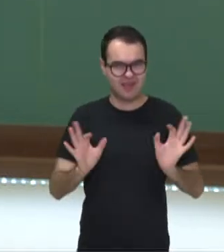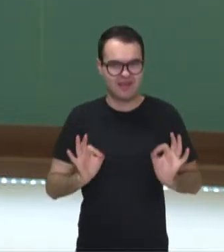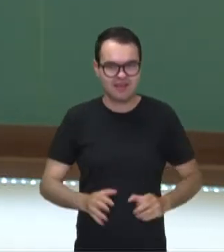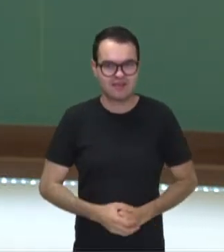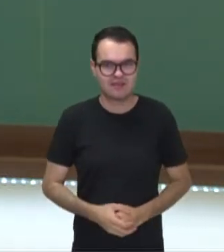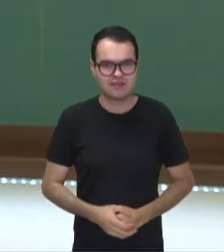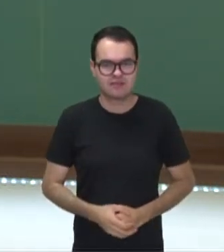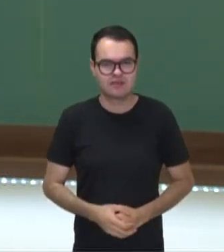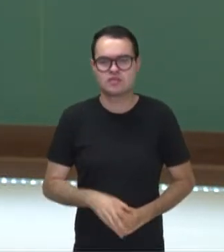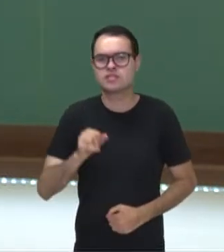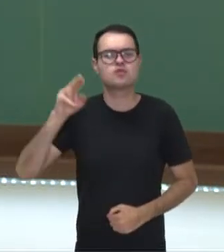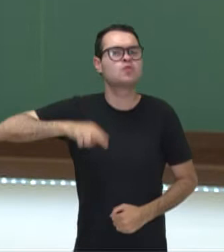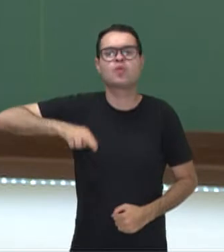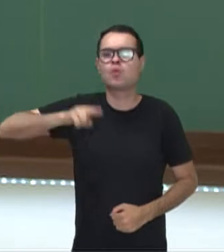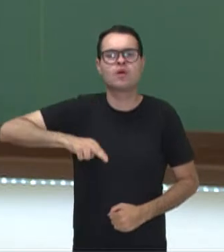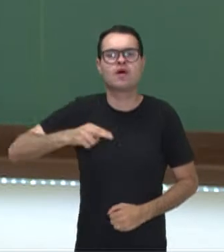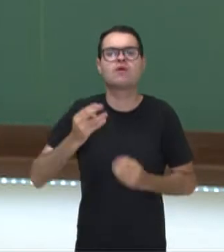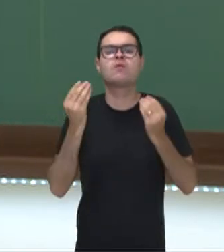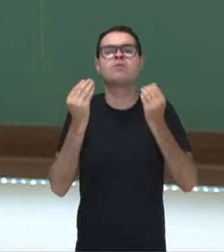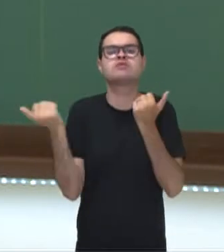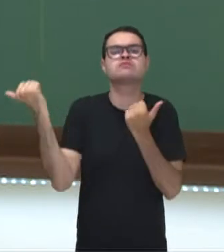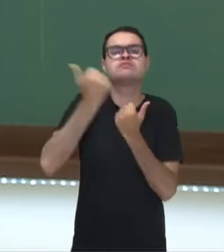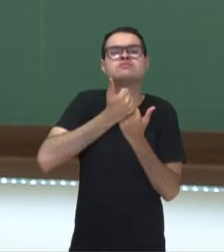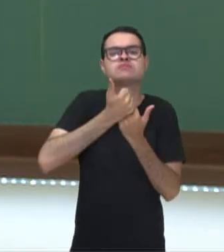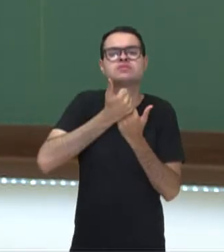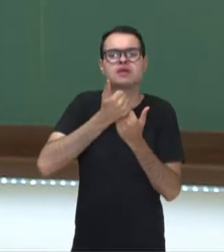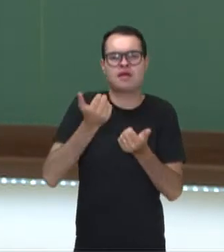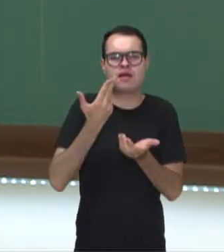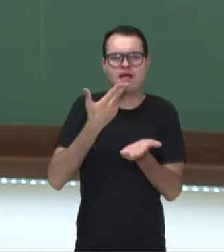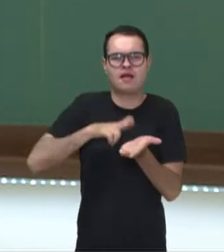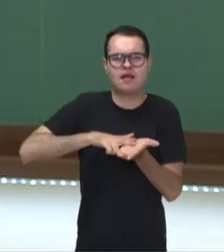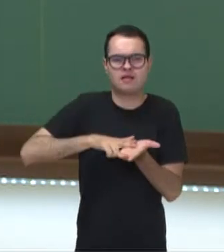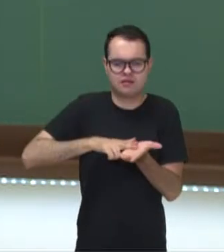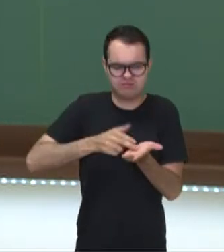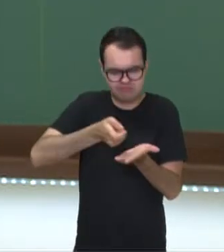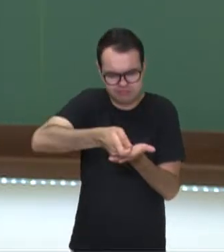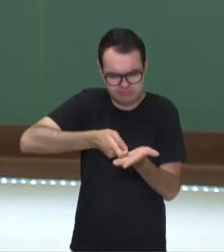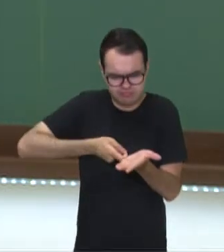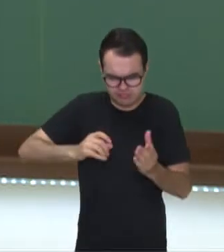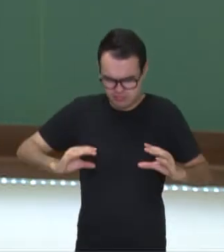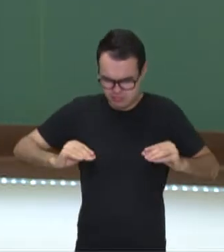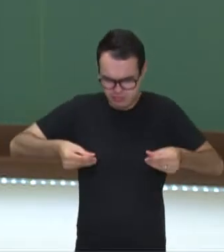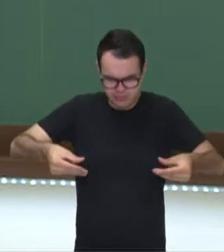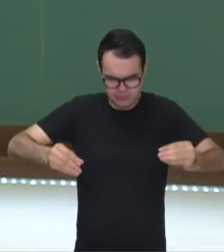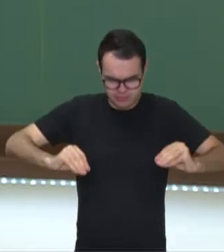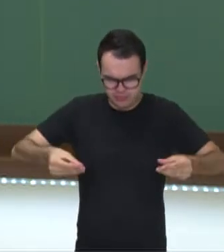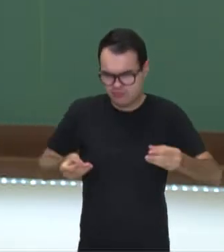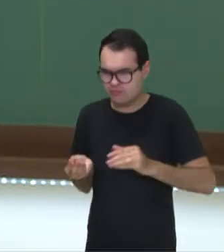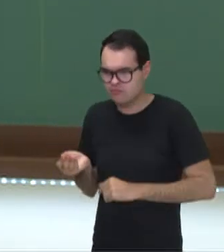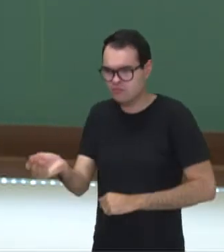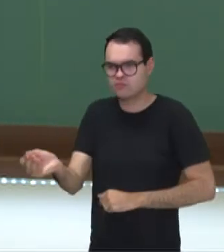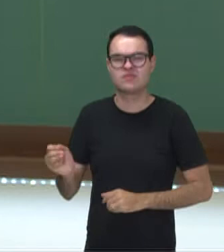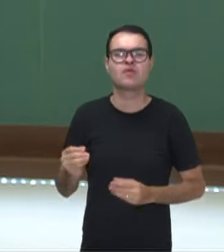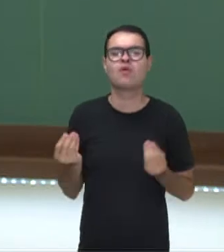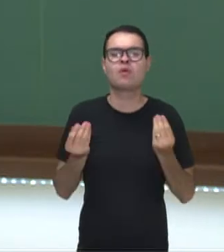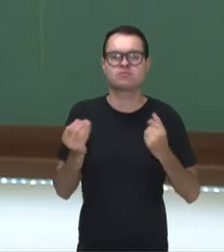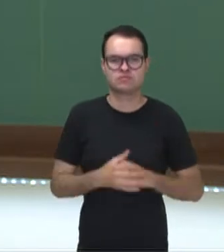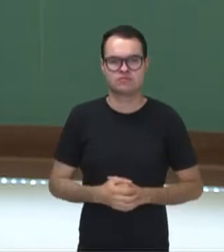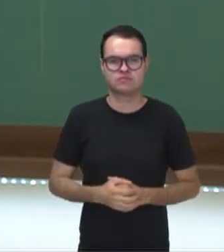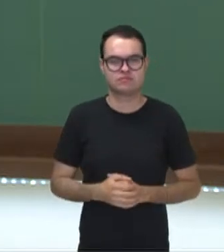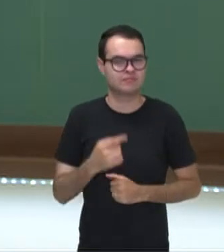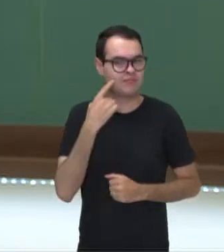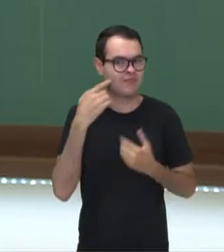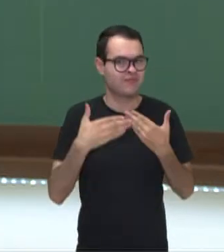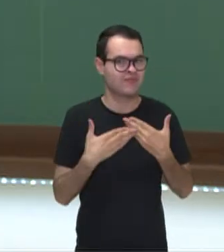nunca fizeram, o que vocês fazem? O que substitui esse modelo de carta? Vamos pensar e vamos